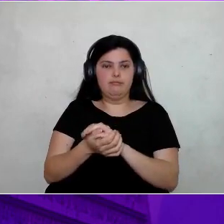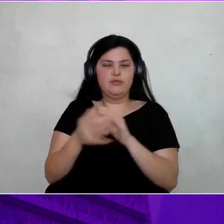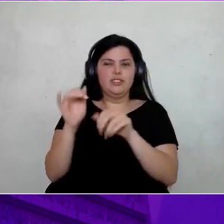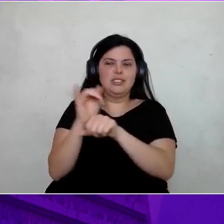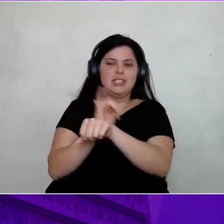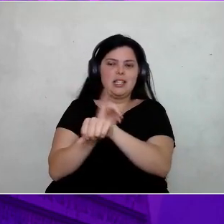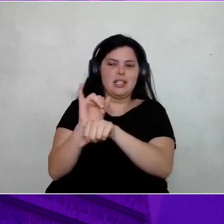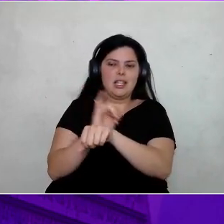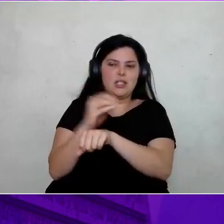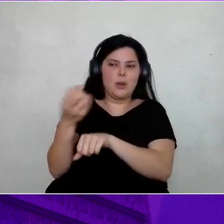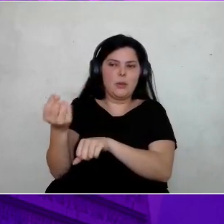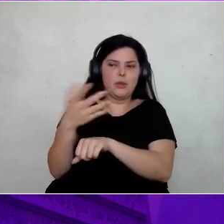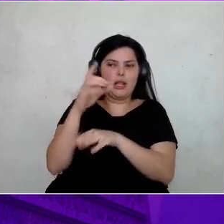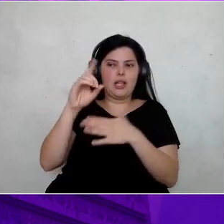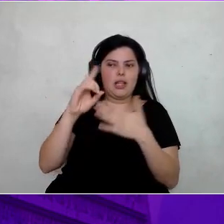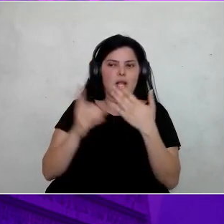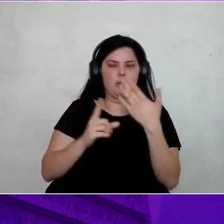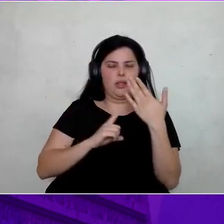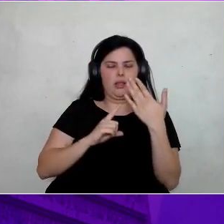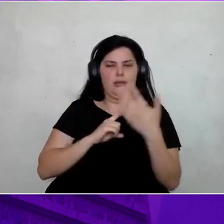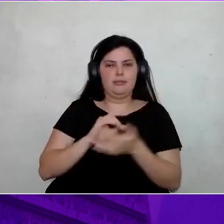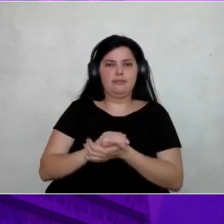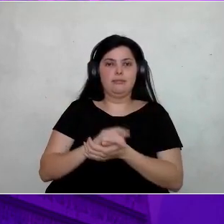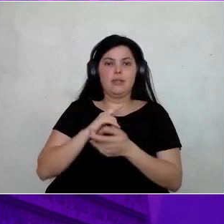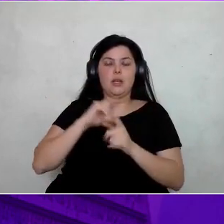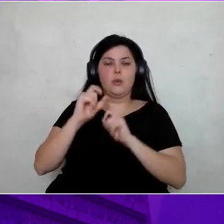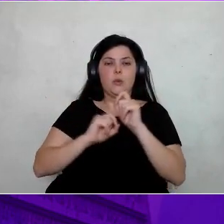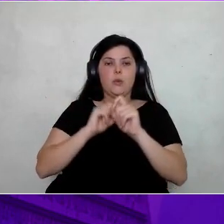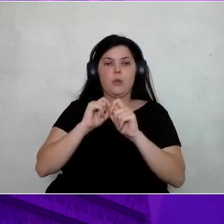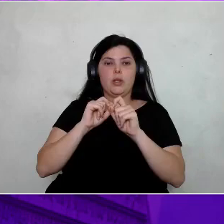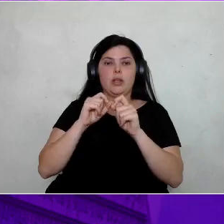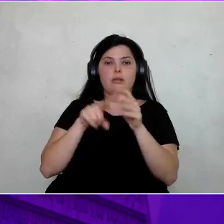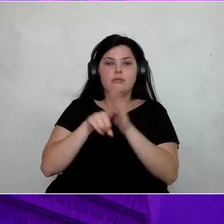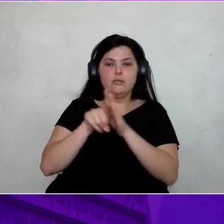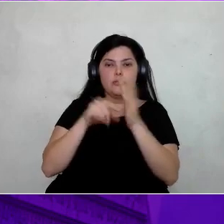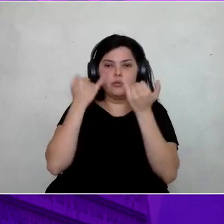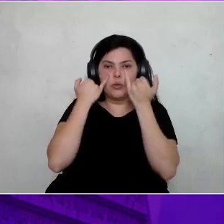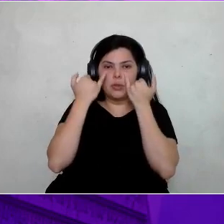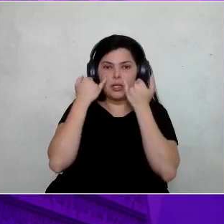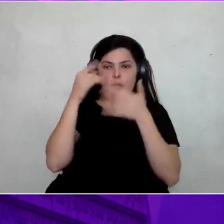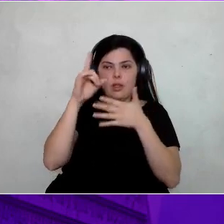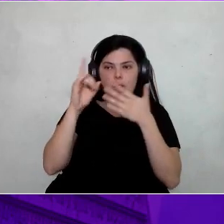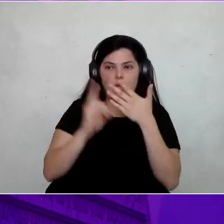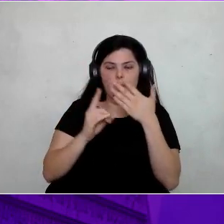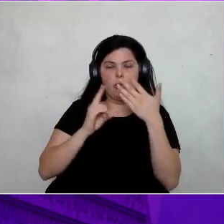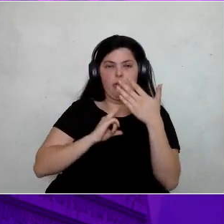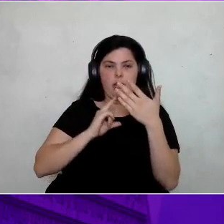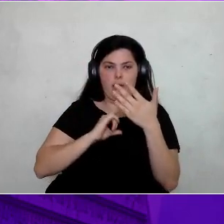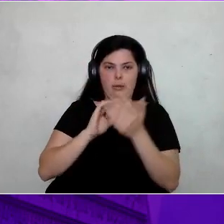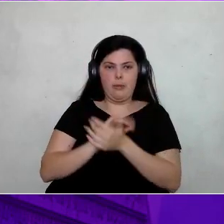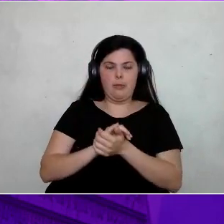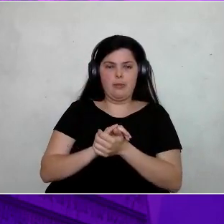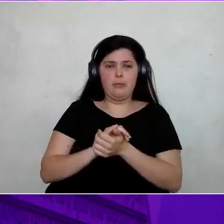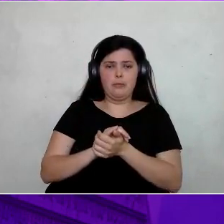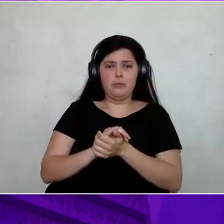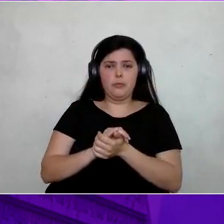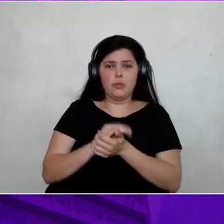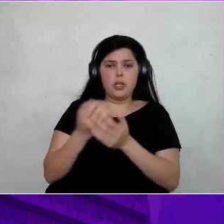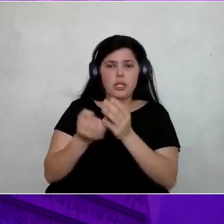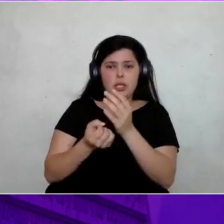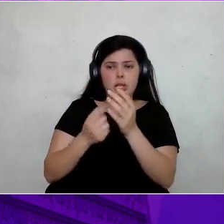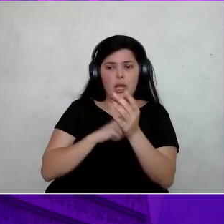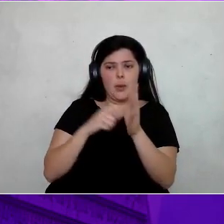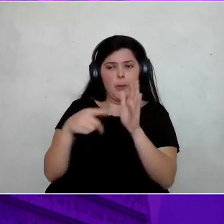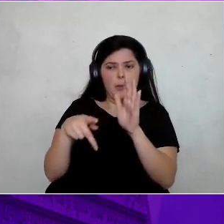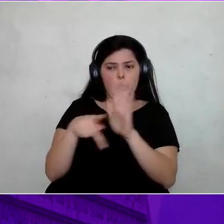com dados. A gente tem ali as nossas fontes de dados, que é justamente quem produz essas informações, quem